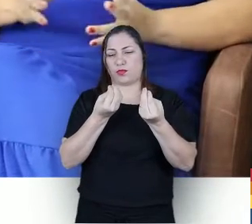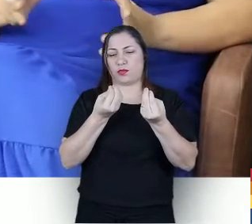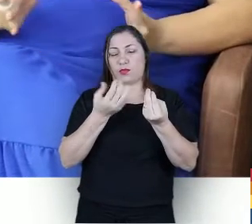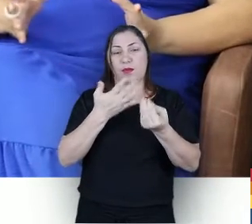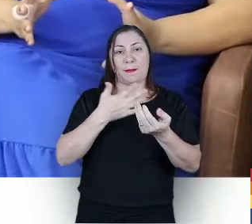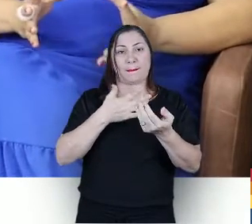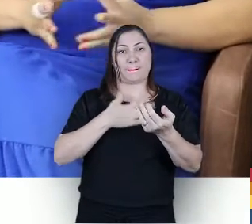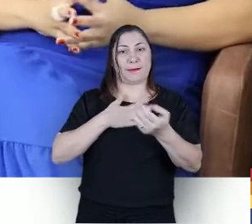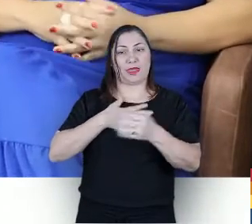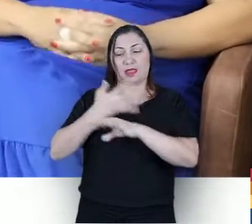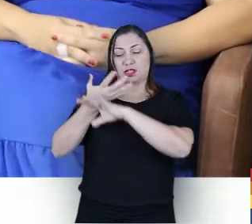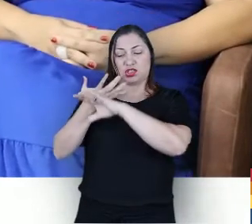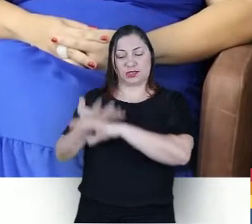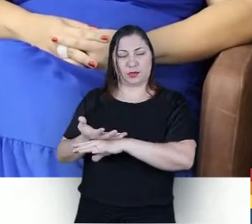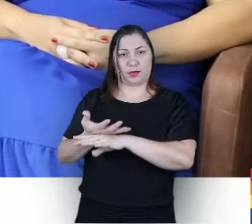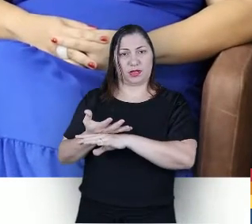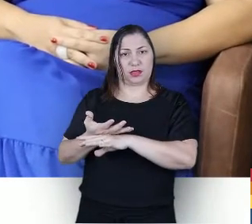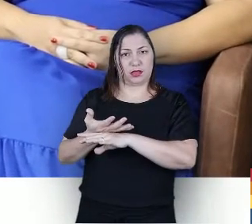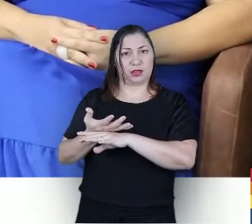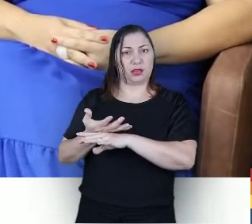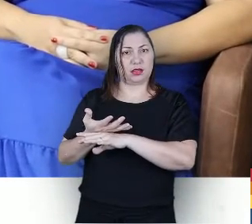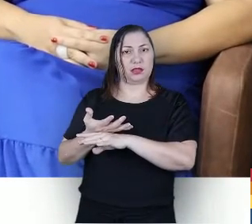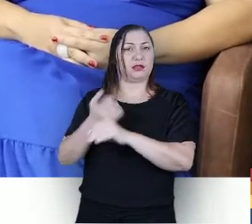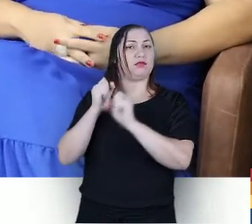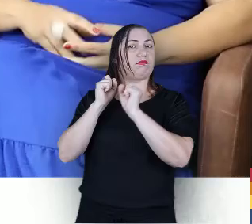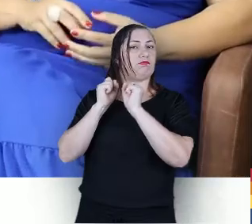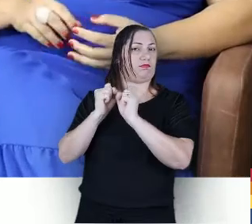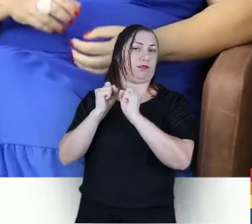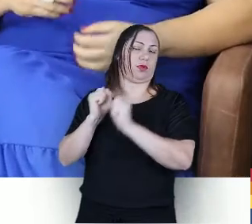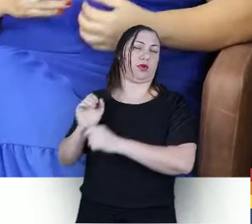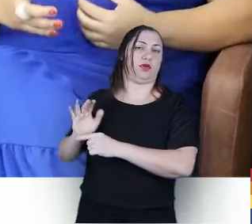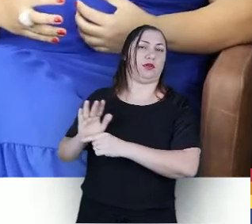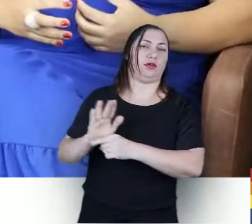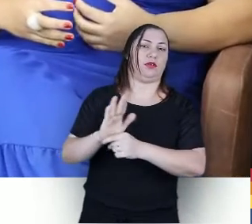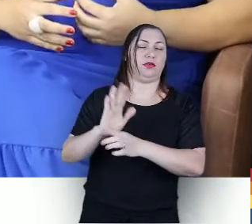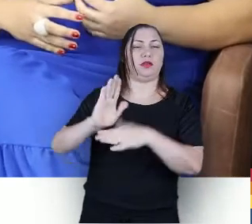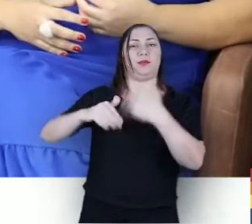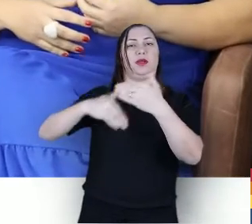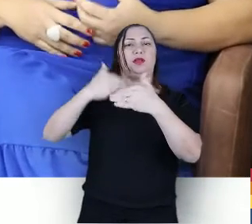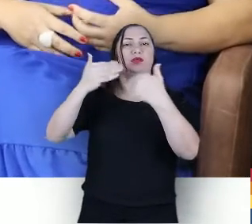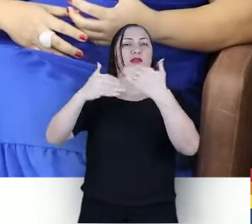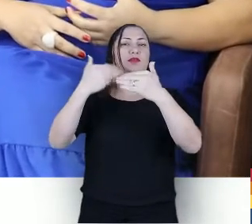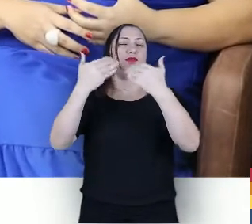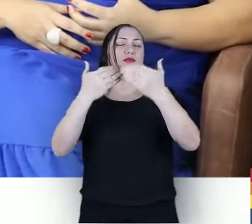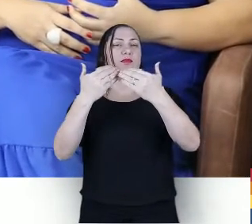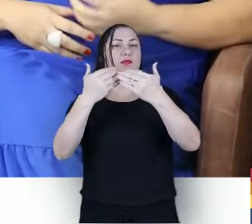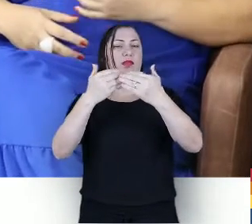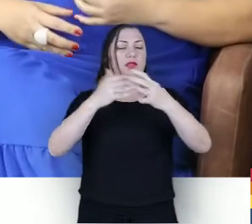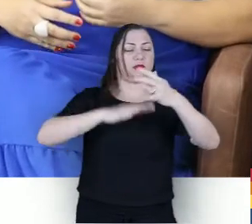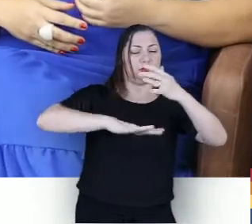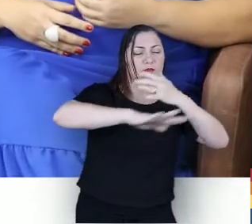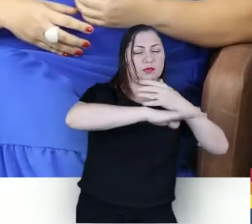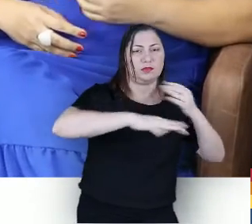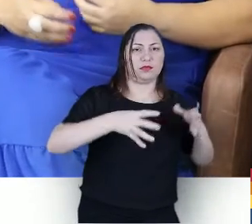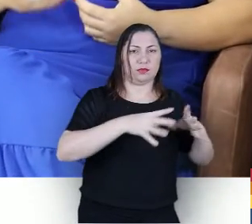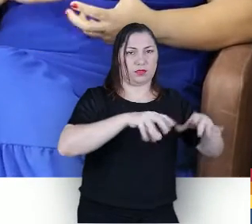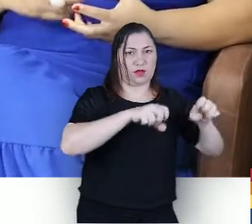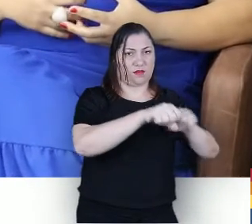da tecnologia, né? Então, assim, a gente pensar de que forma